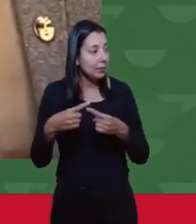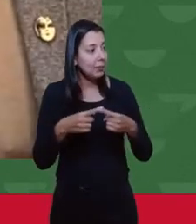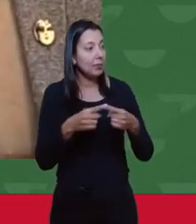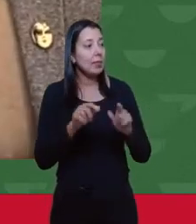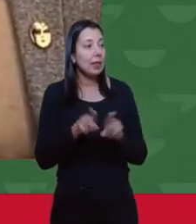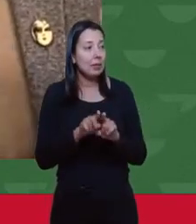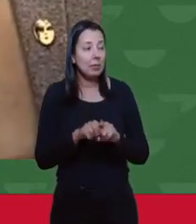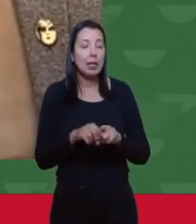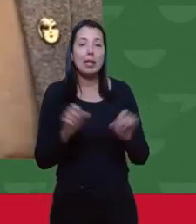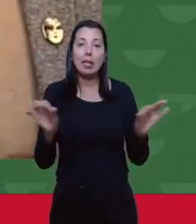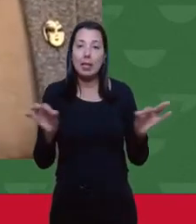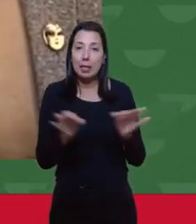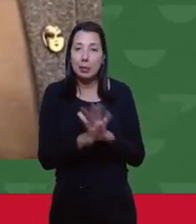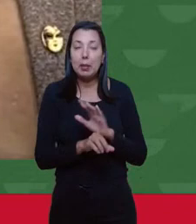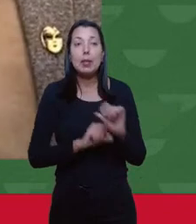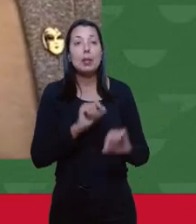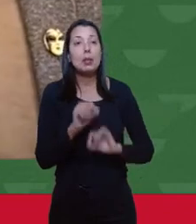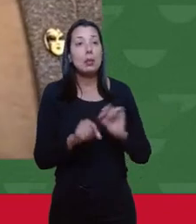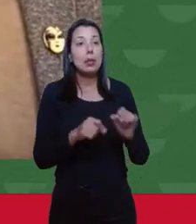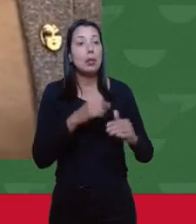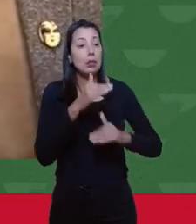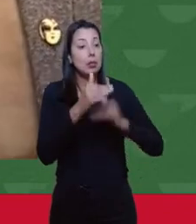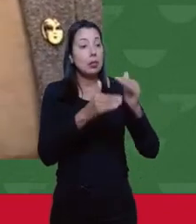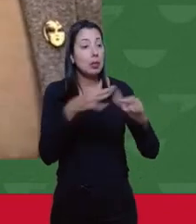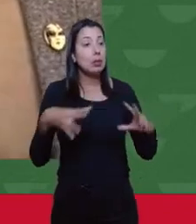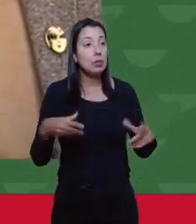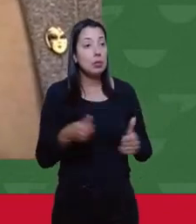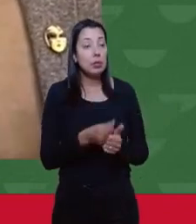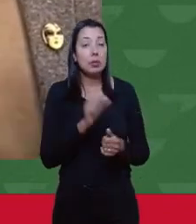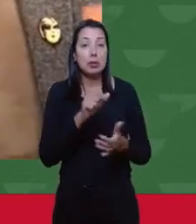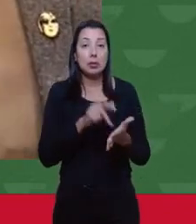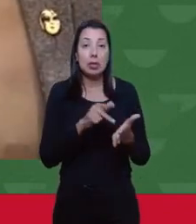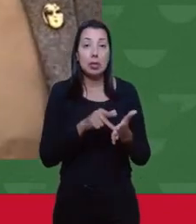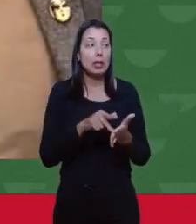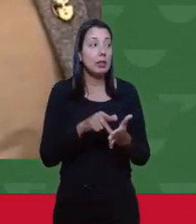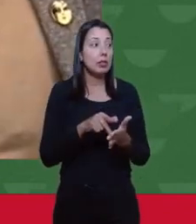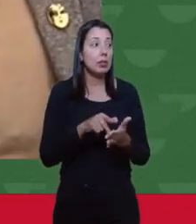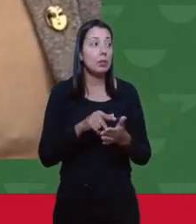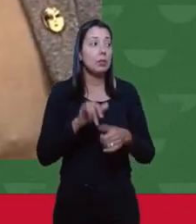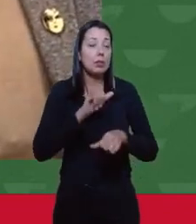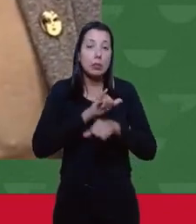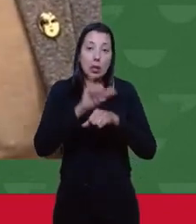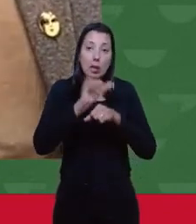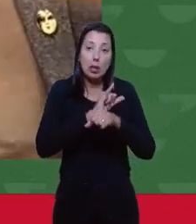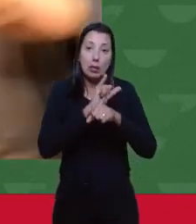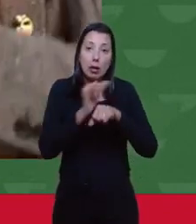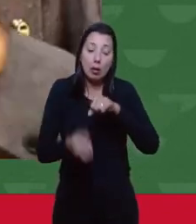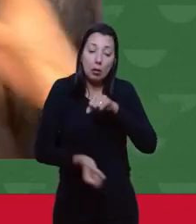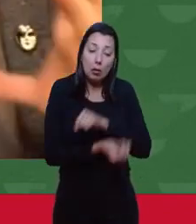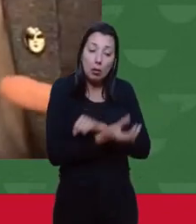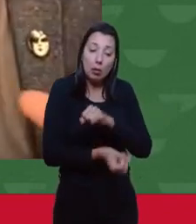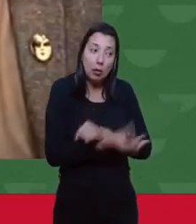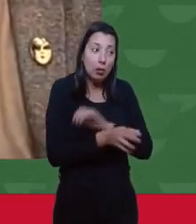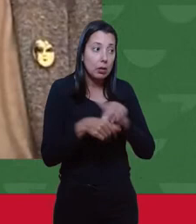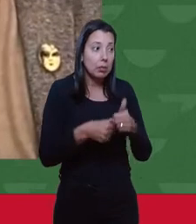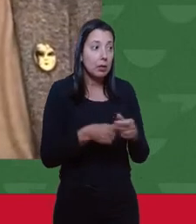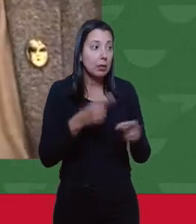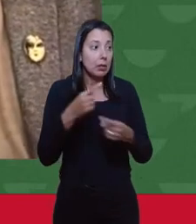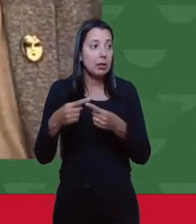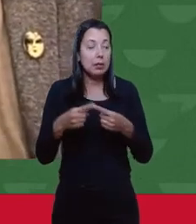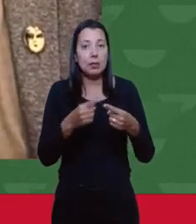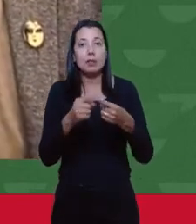PT estaria destruído com os processos todos mediáticos da Lava Jato e tal, de repente o PT volta, a estrela brilha